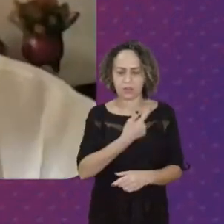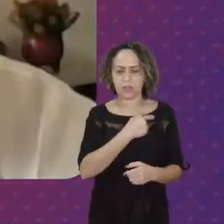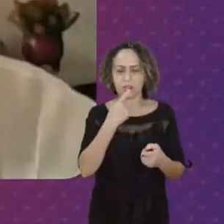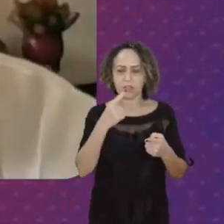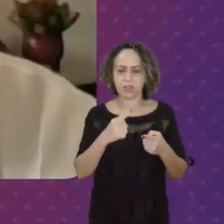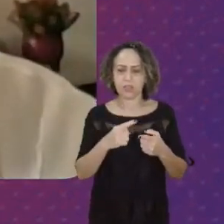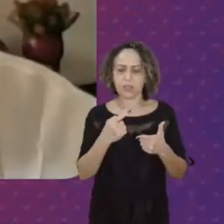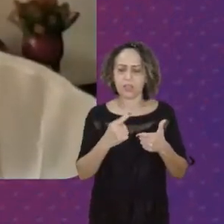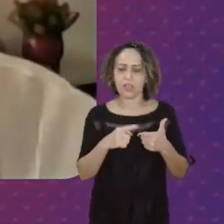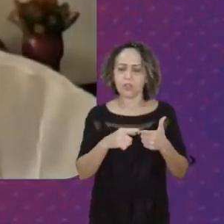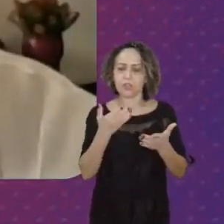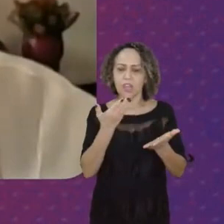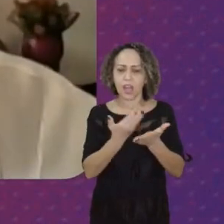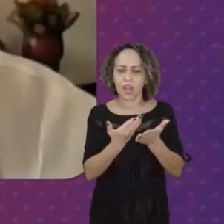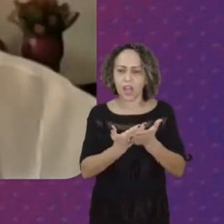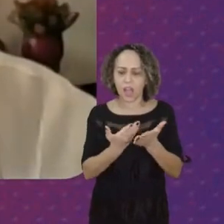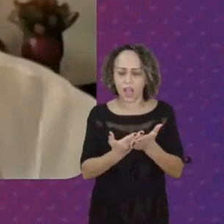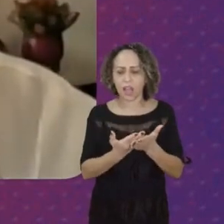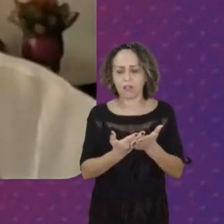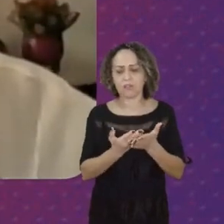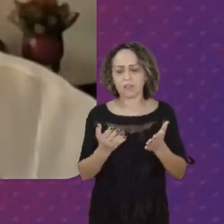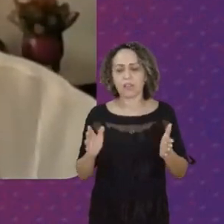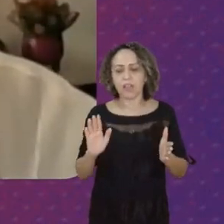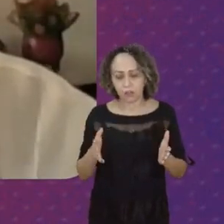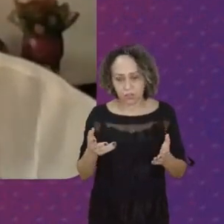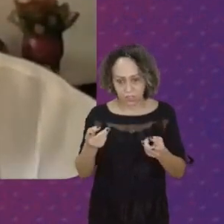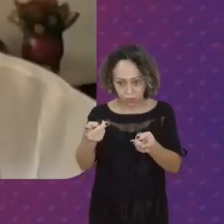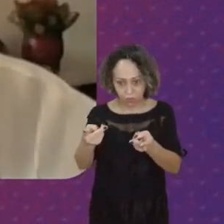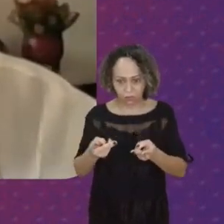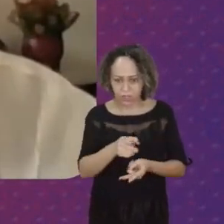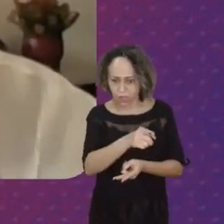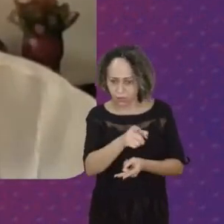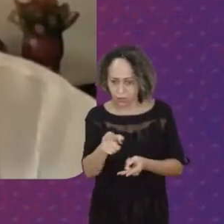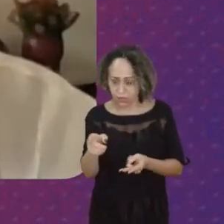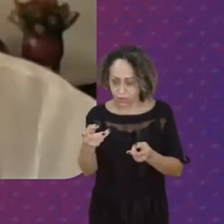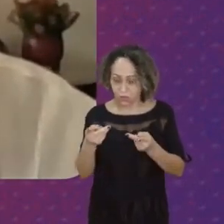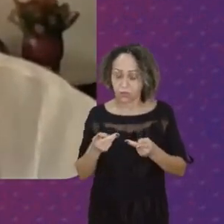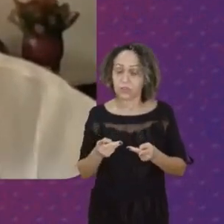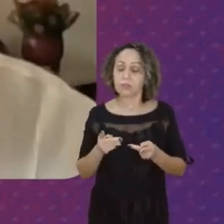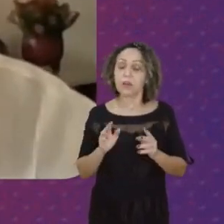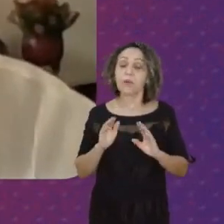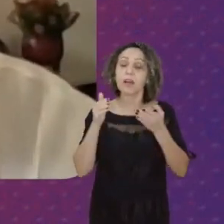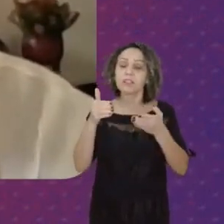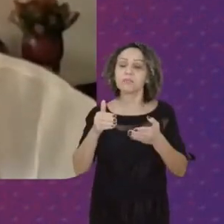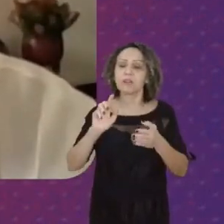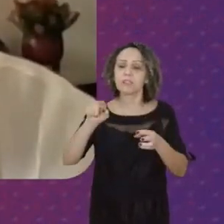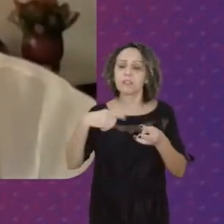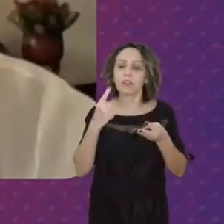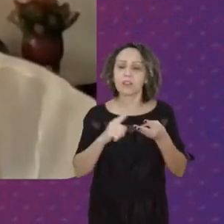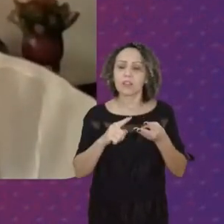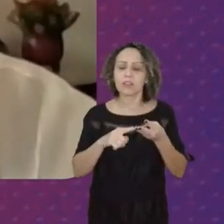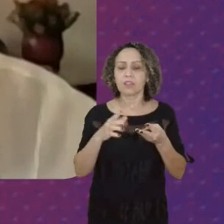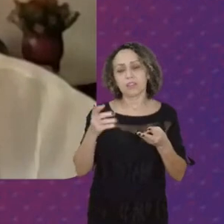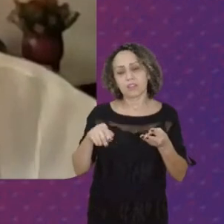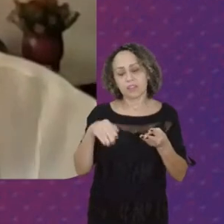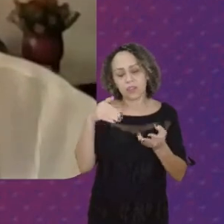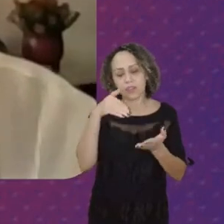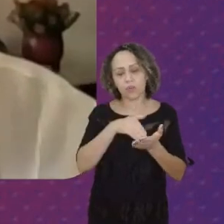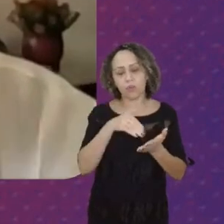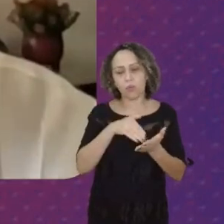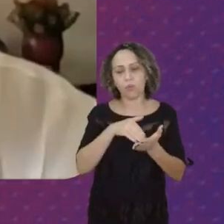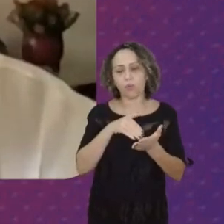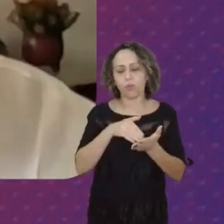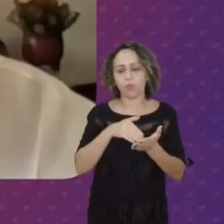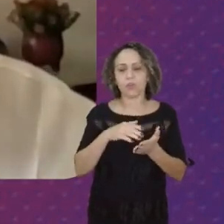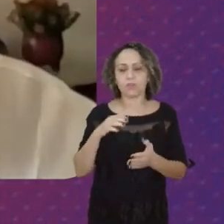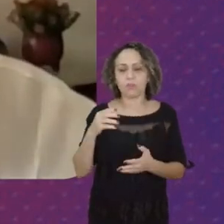aula, já fazendo um convite a você para participar da nossa terceira e última aula